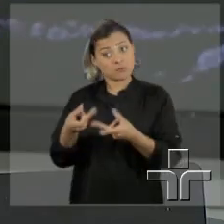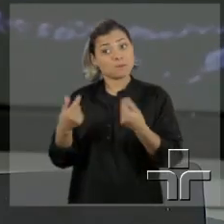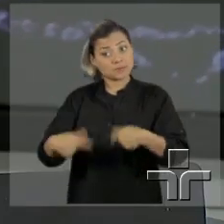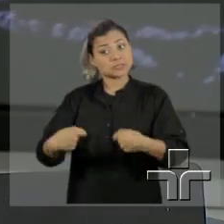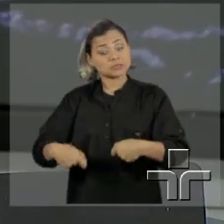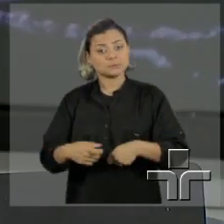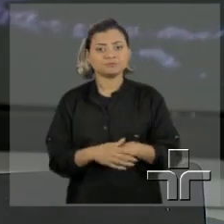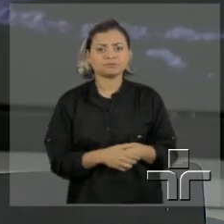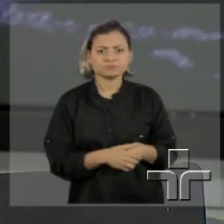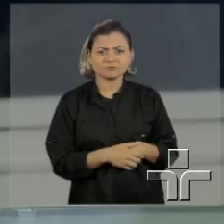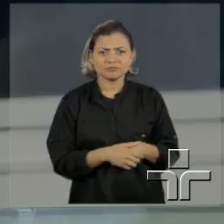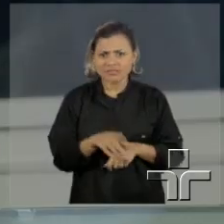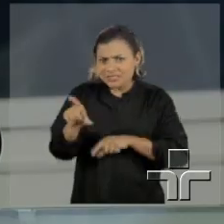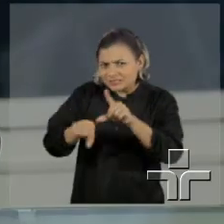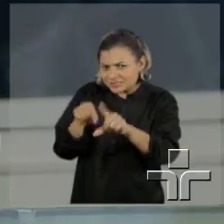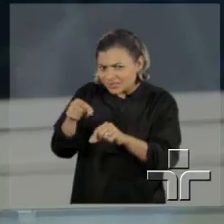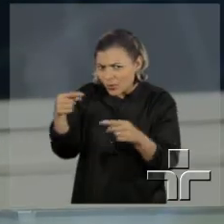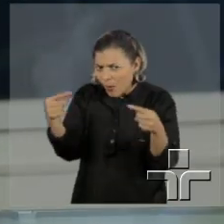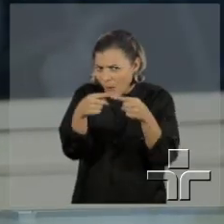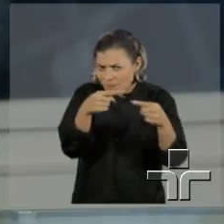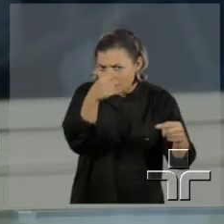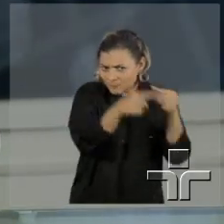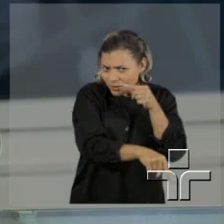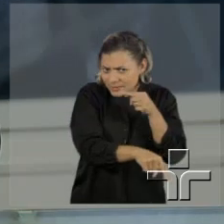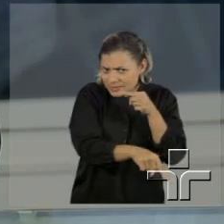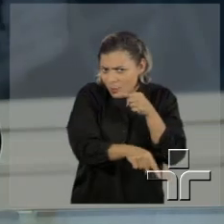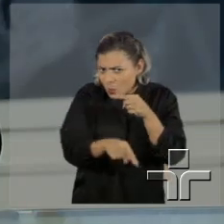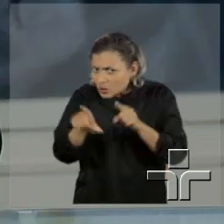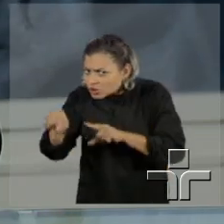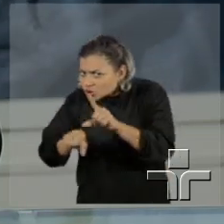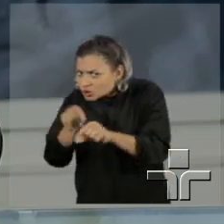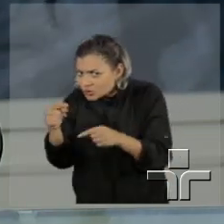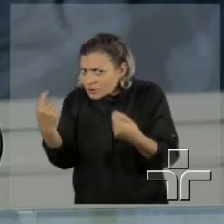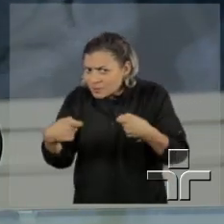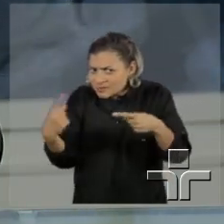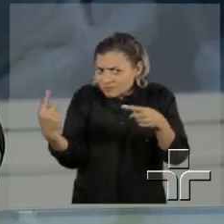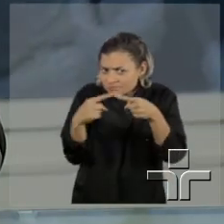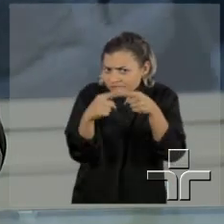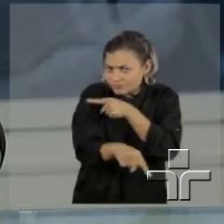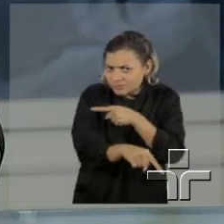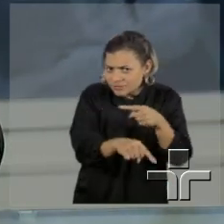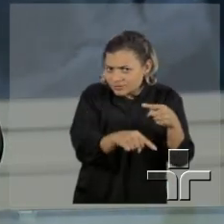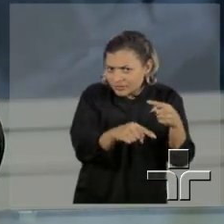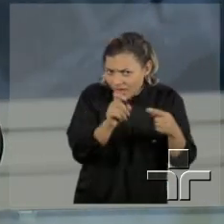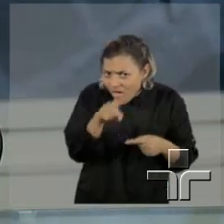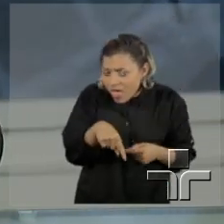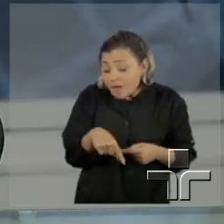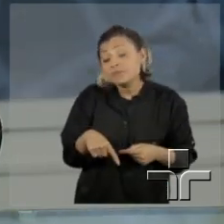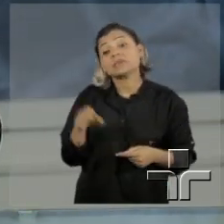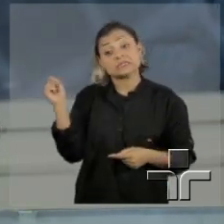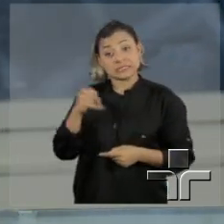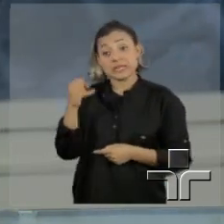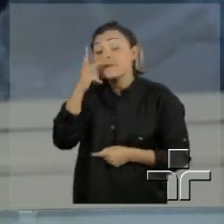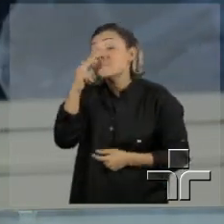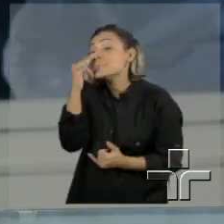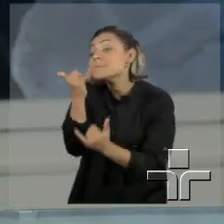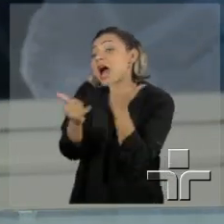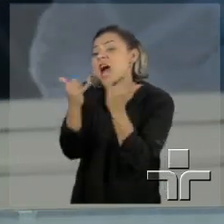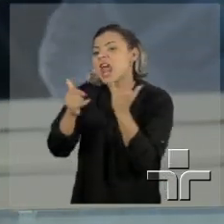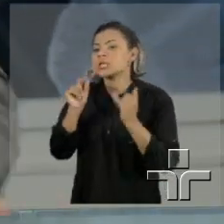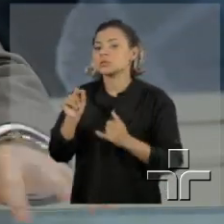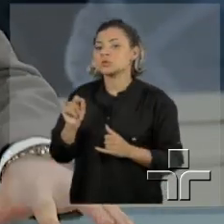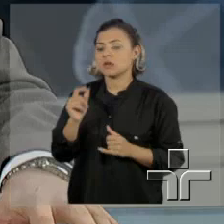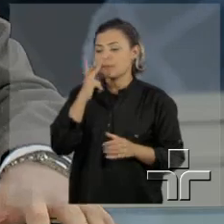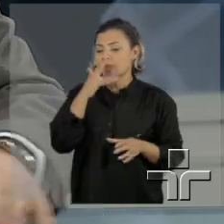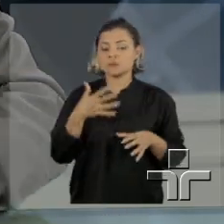relaciona filtro com censura? Geralmente, quando se fala filtro, e neste caso a gente sabe que é uma tentativa de tentar colocar de